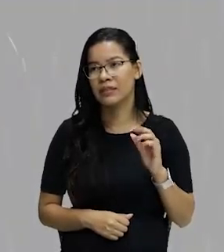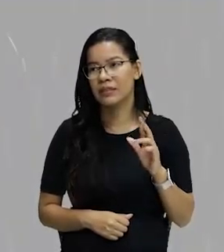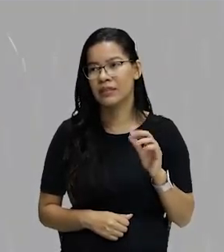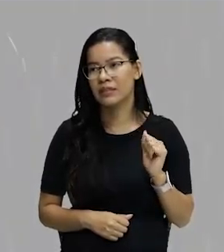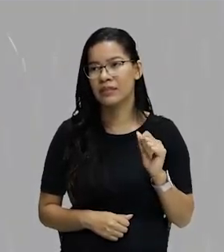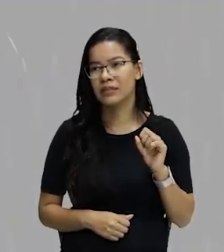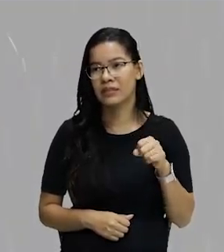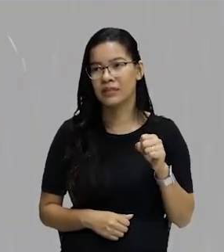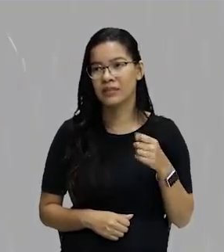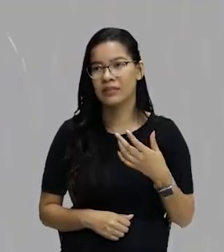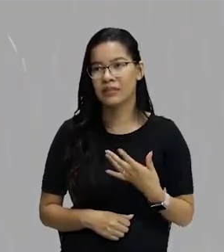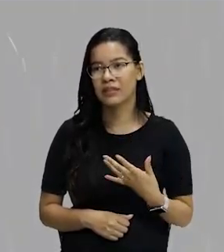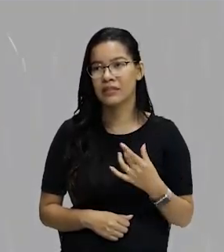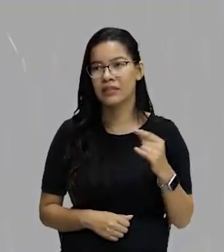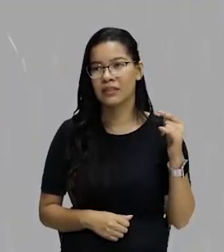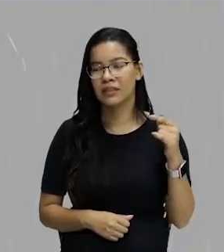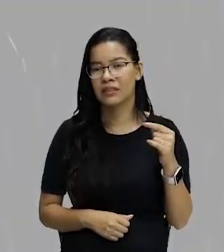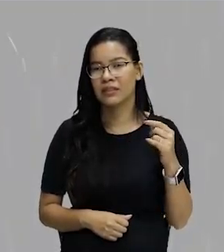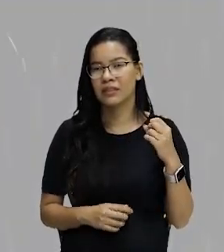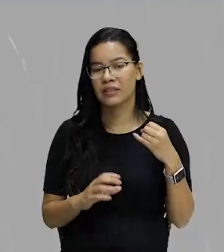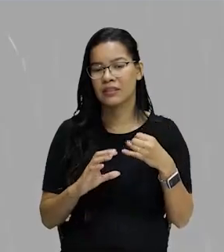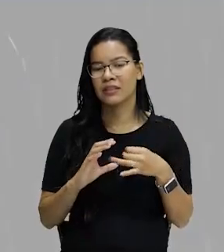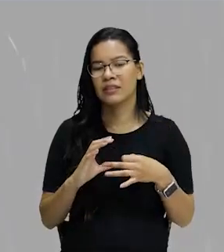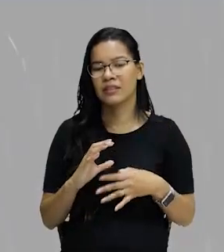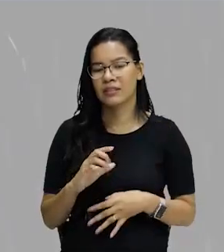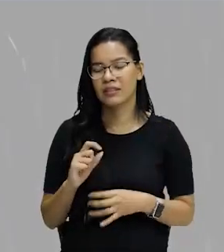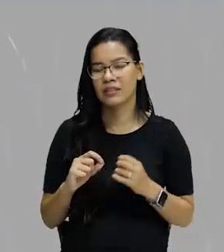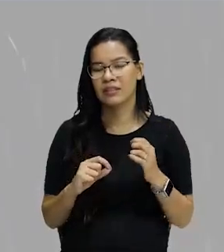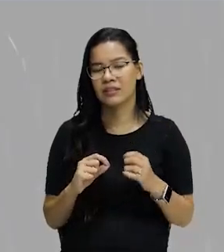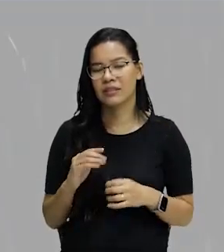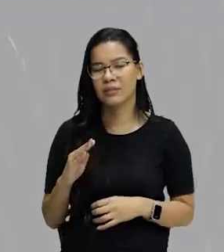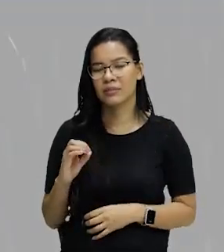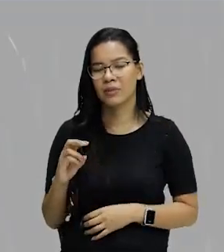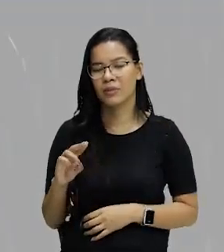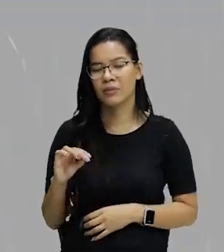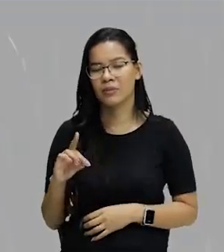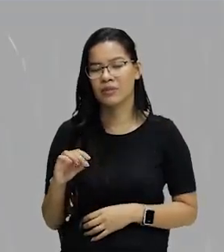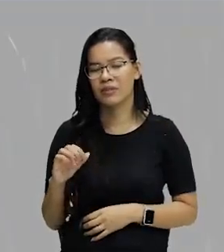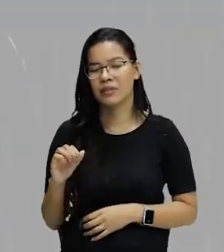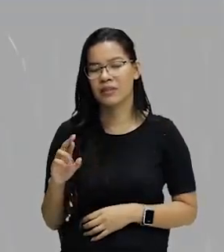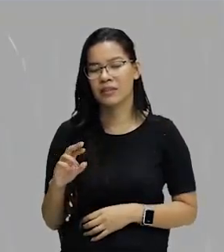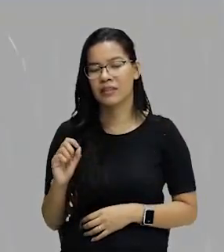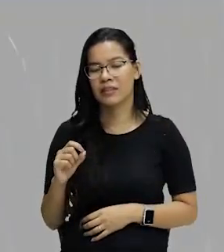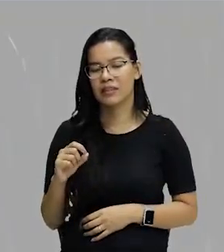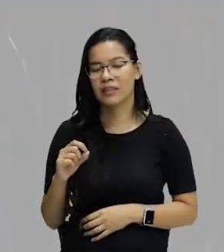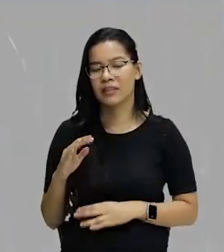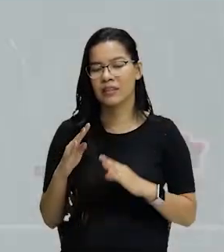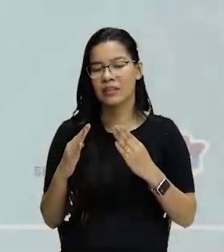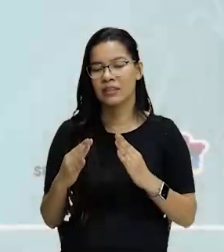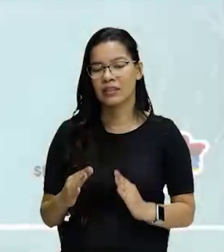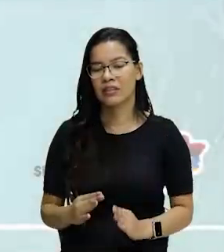só? Sim, que é essa categoria aqui que leva em consideração a dificuldade.